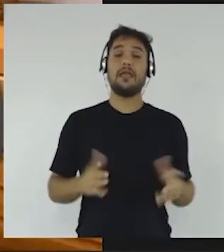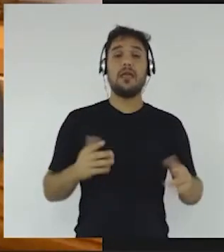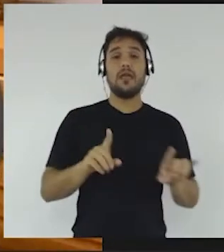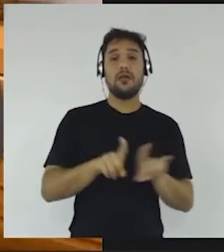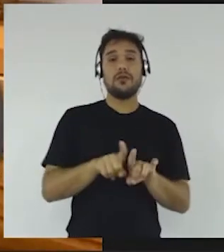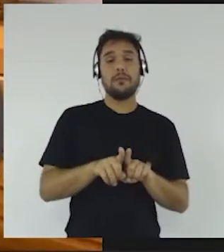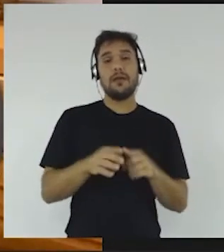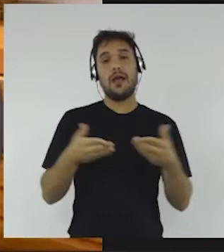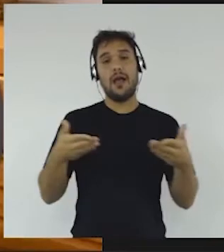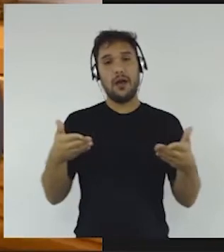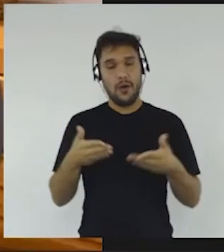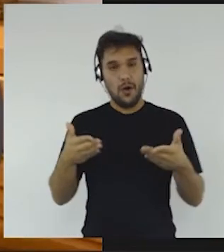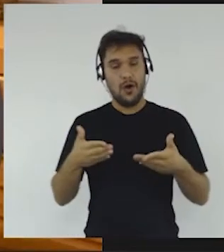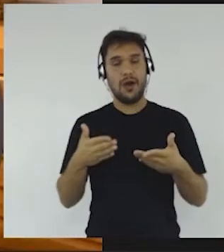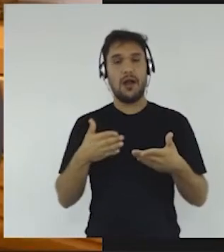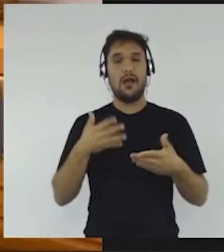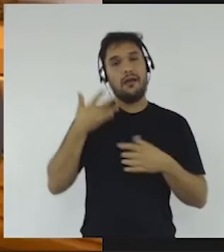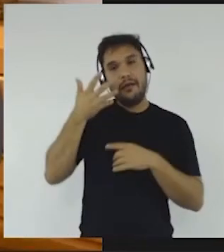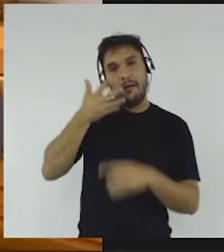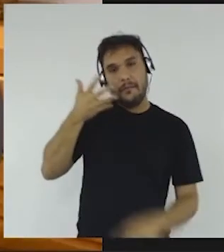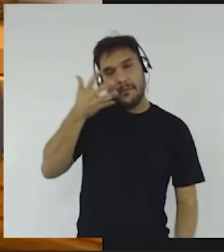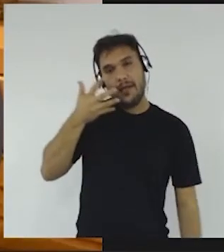vou passar a palavra agora